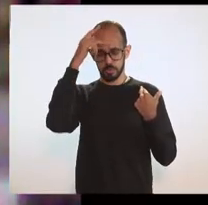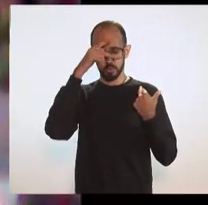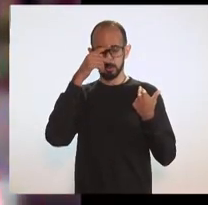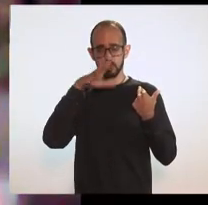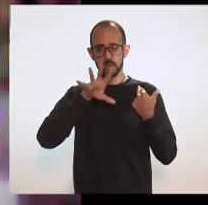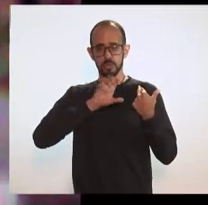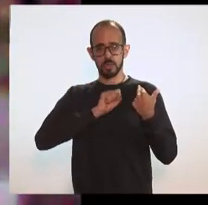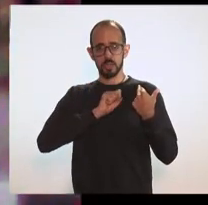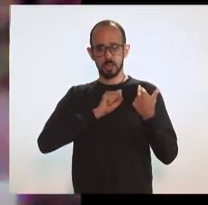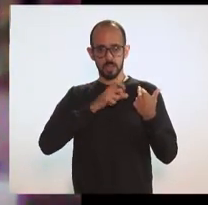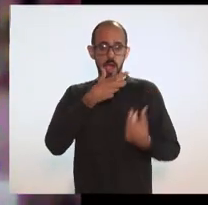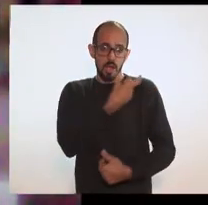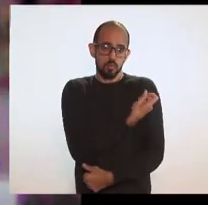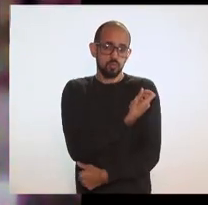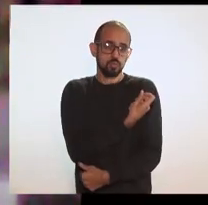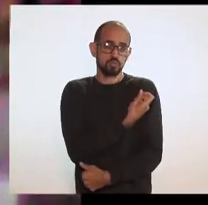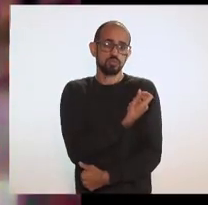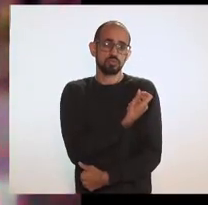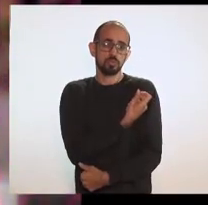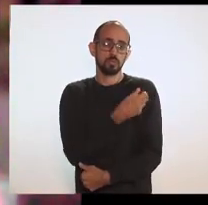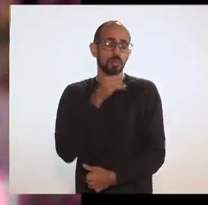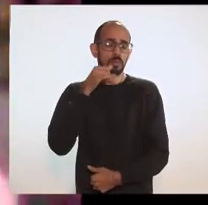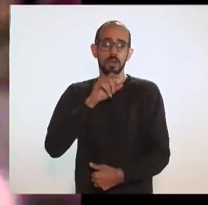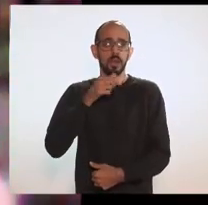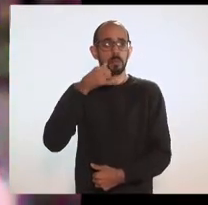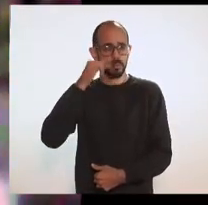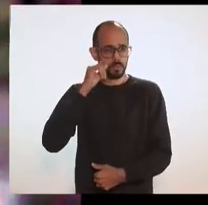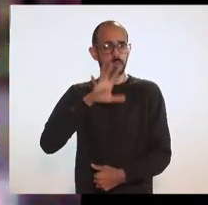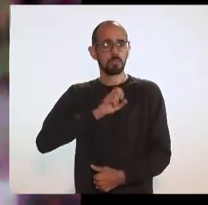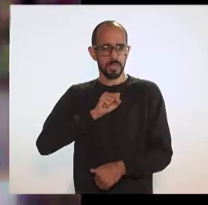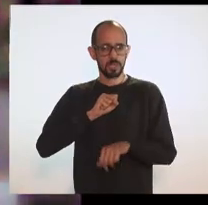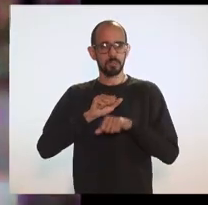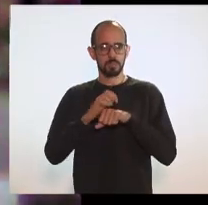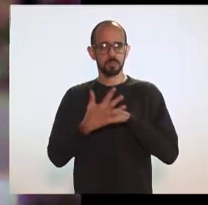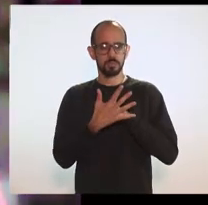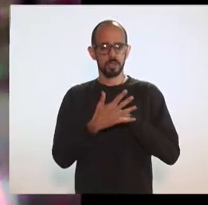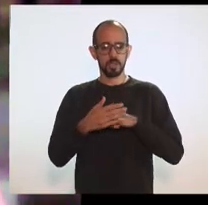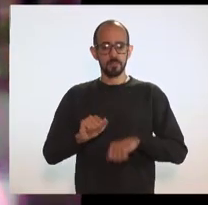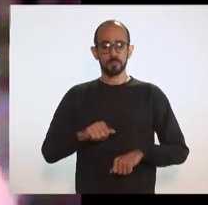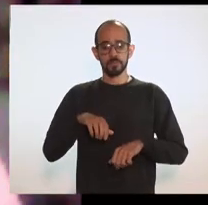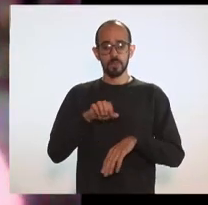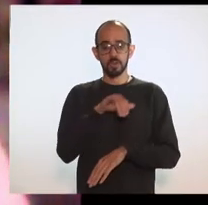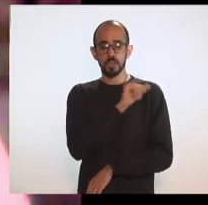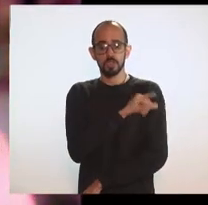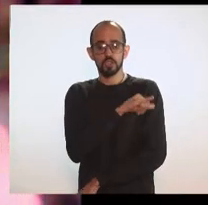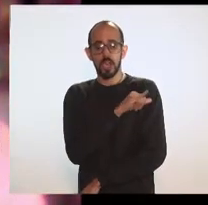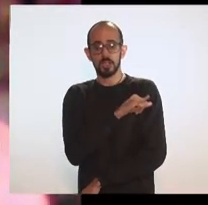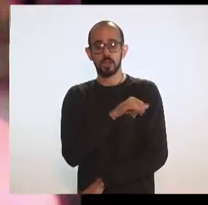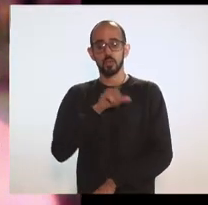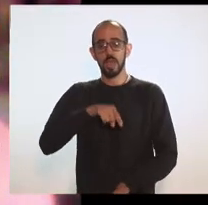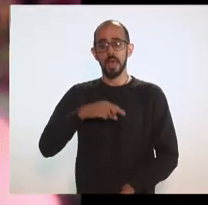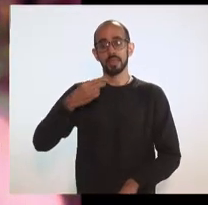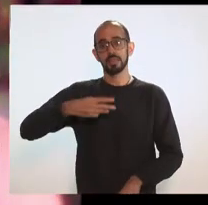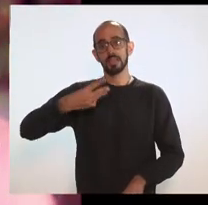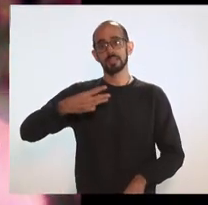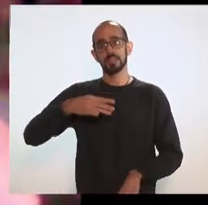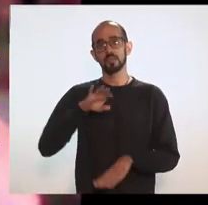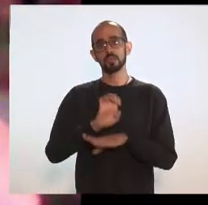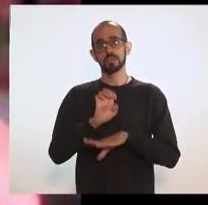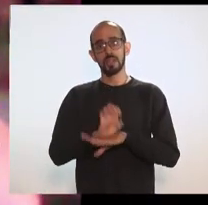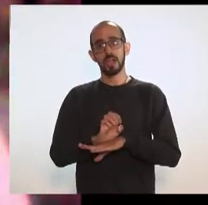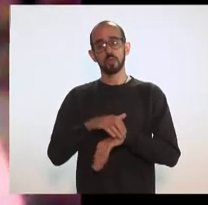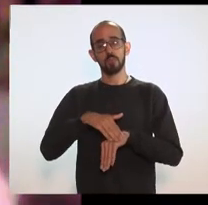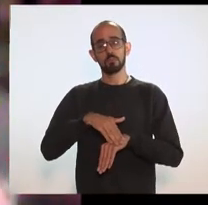a pandemia do Estado do Rio de Janeiro Nós somos o terceiro estado com a maior proporção de mortes no Brasil